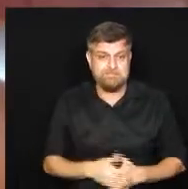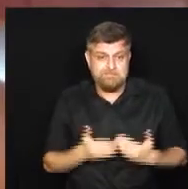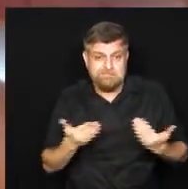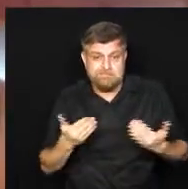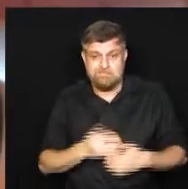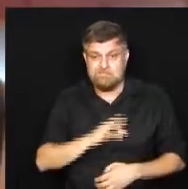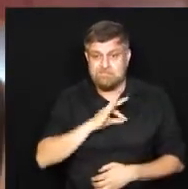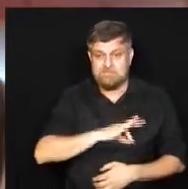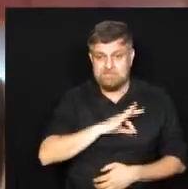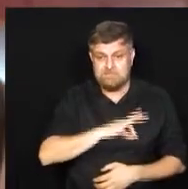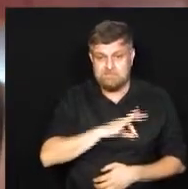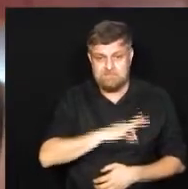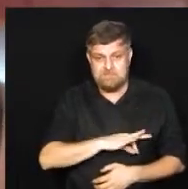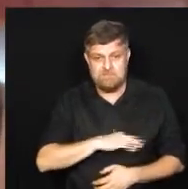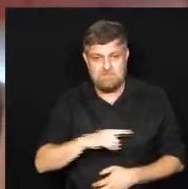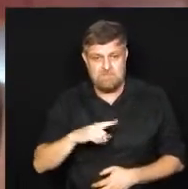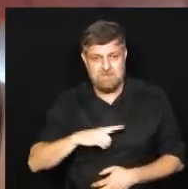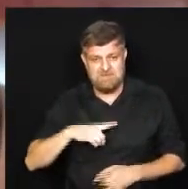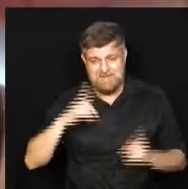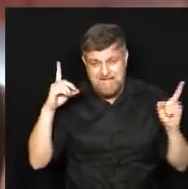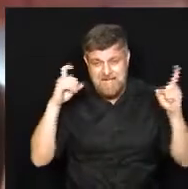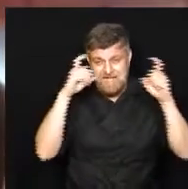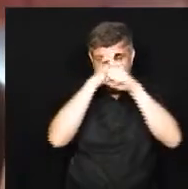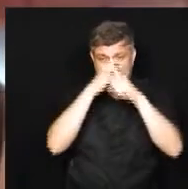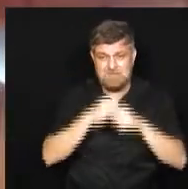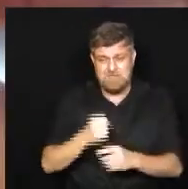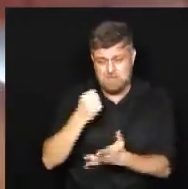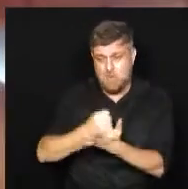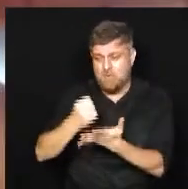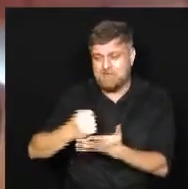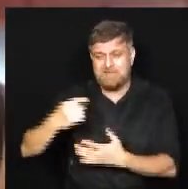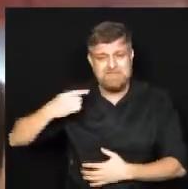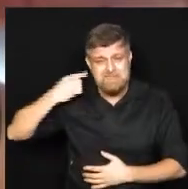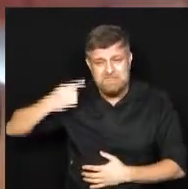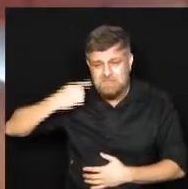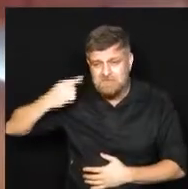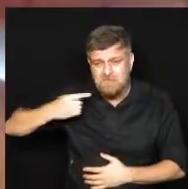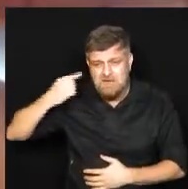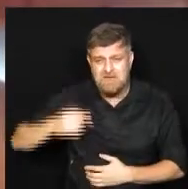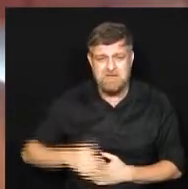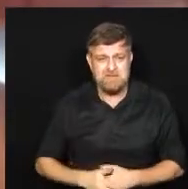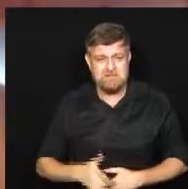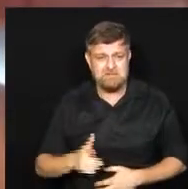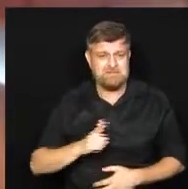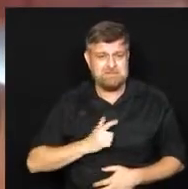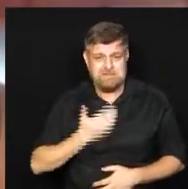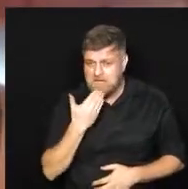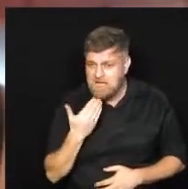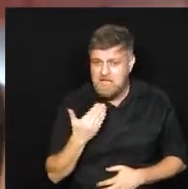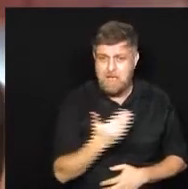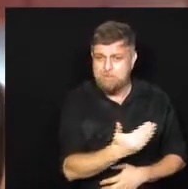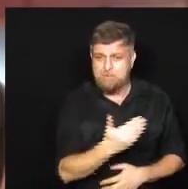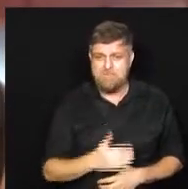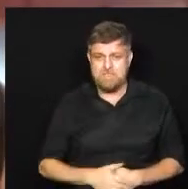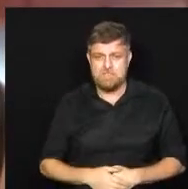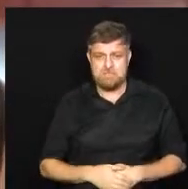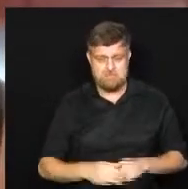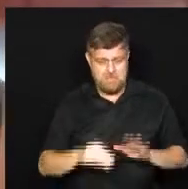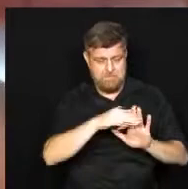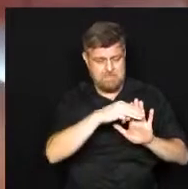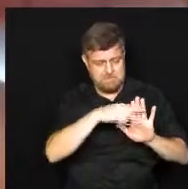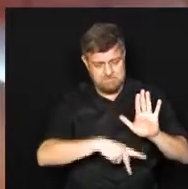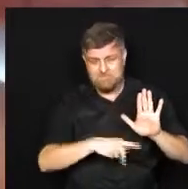essa renda, então, portanto, a dificuldade de contratar advogados, de entrar com as medidas